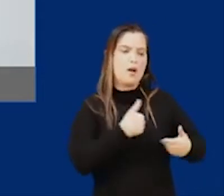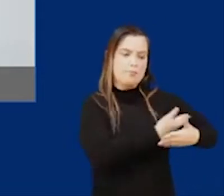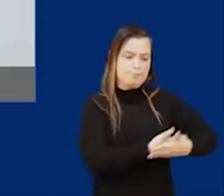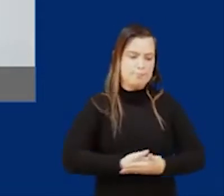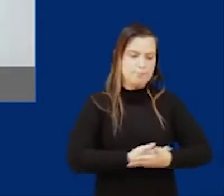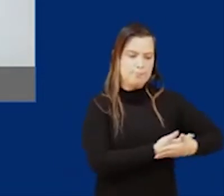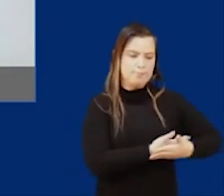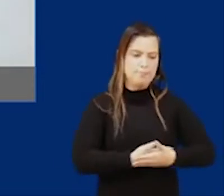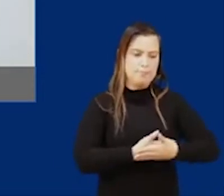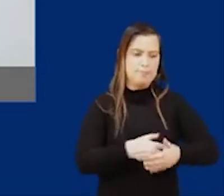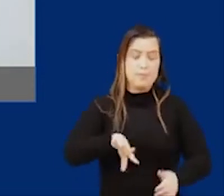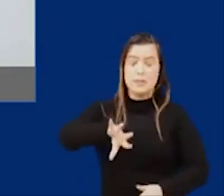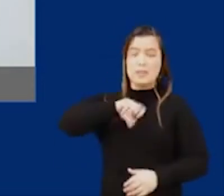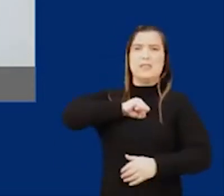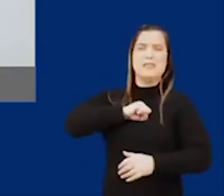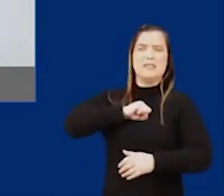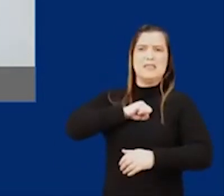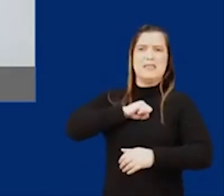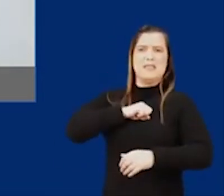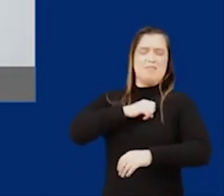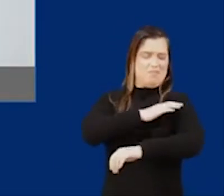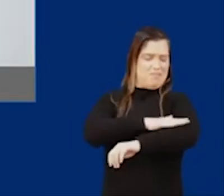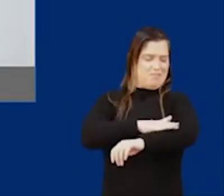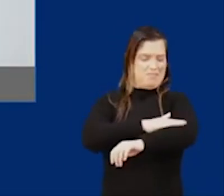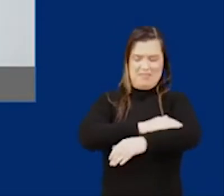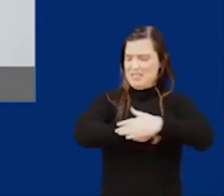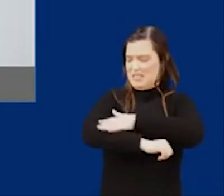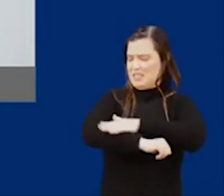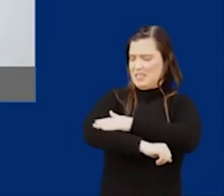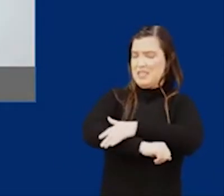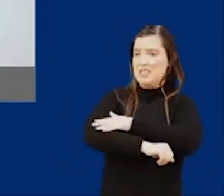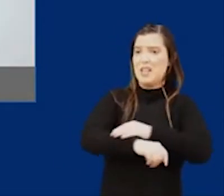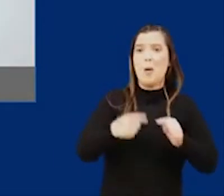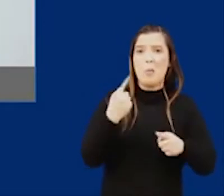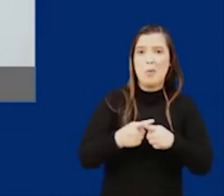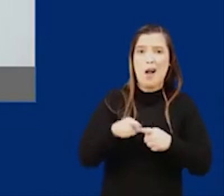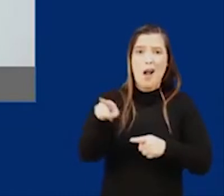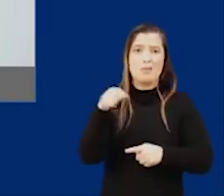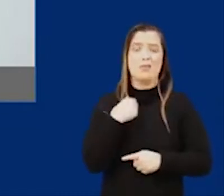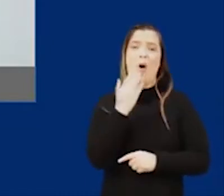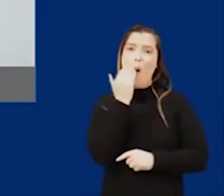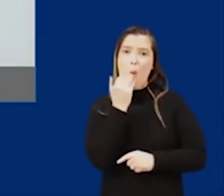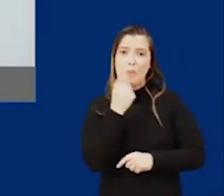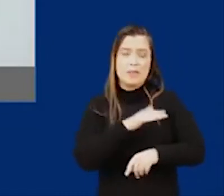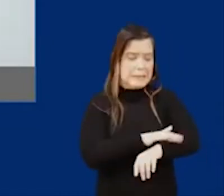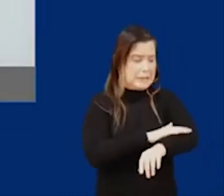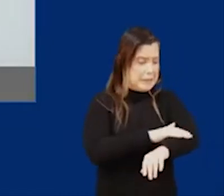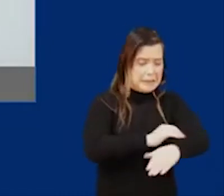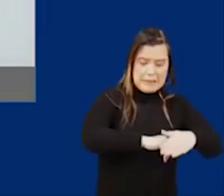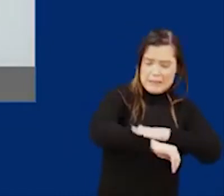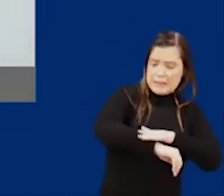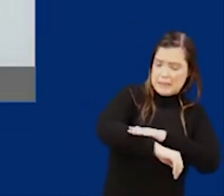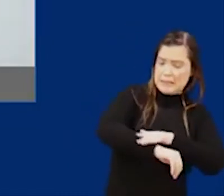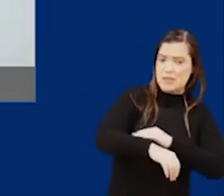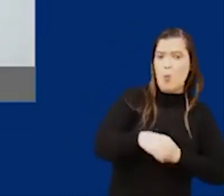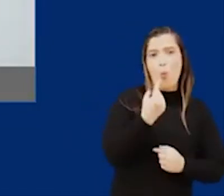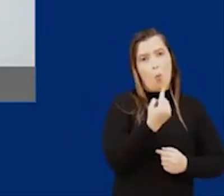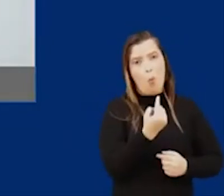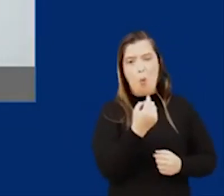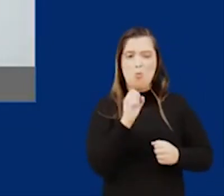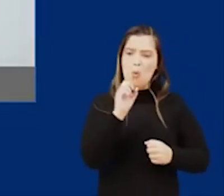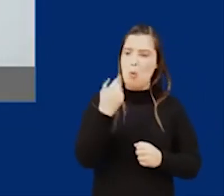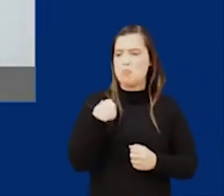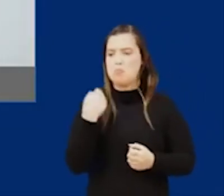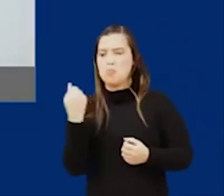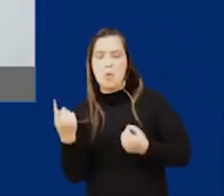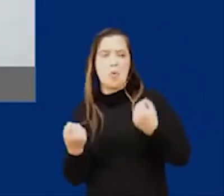reagir diretamente a esses alimentos, assim, por algum momento, ou irritação. Alguns não, mas muitos sim. O que